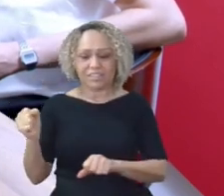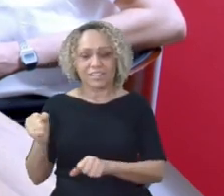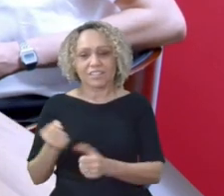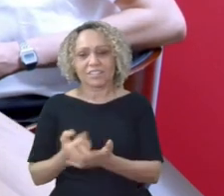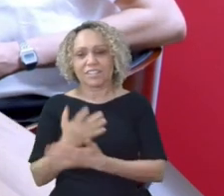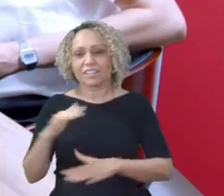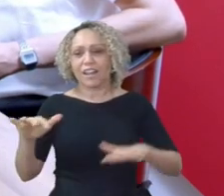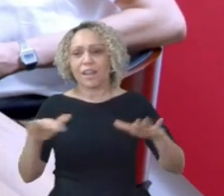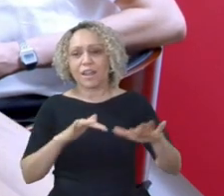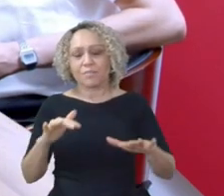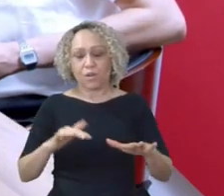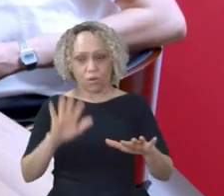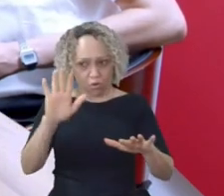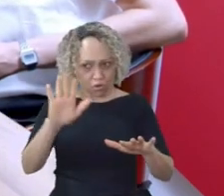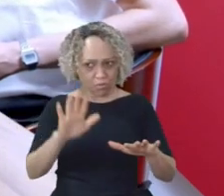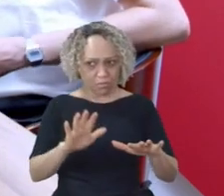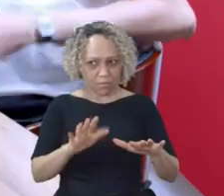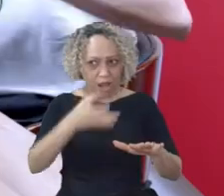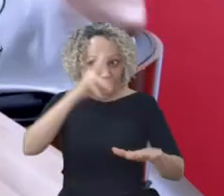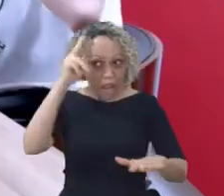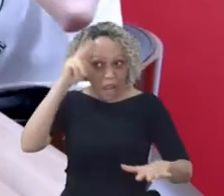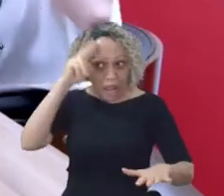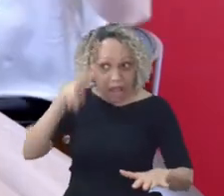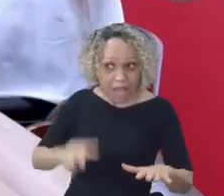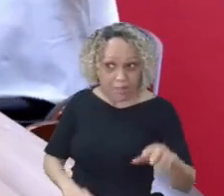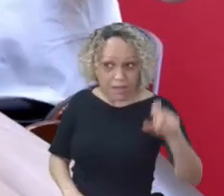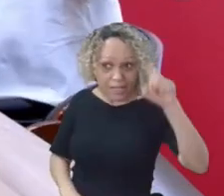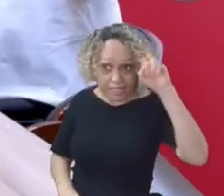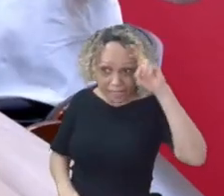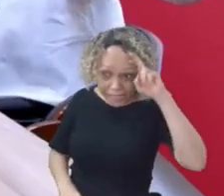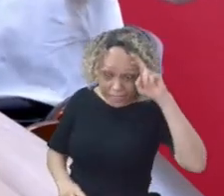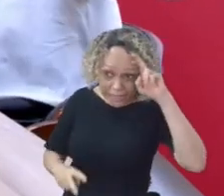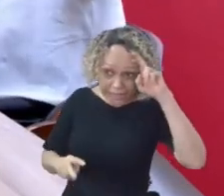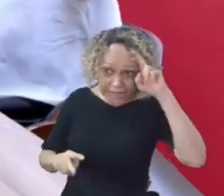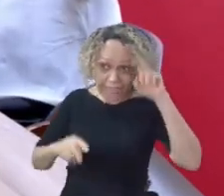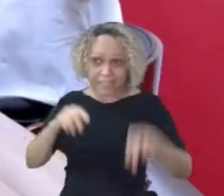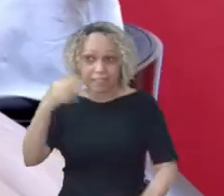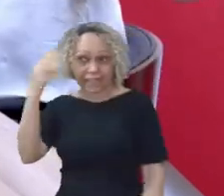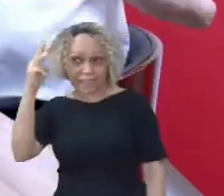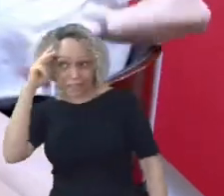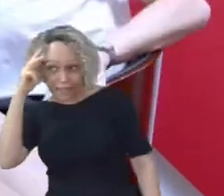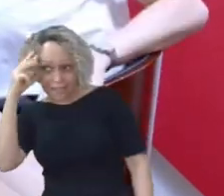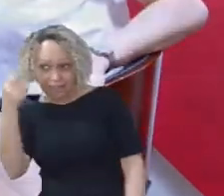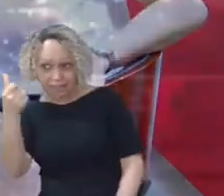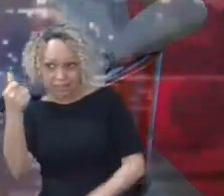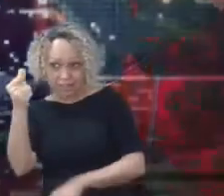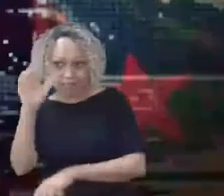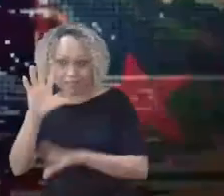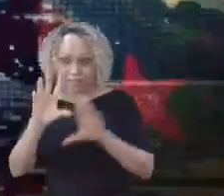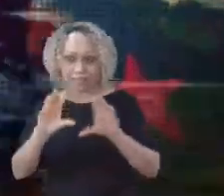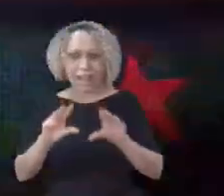quinta-feira, às 18 Semana horas, que com vem. reprises nas terças. Beijo, beijo. Tchau, tchau.